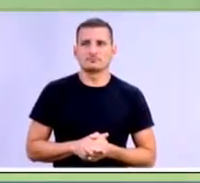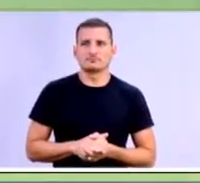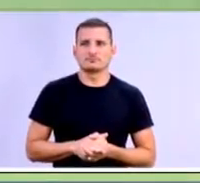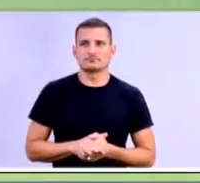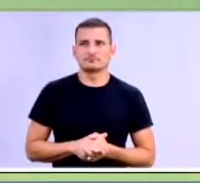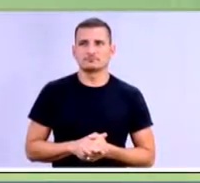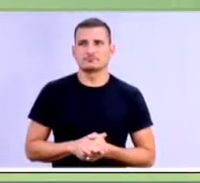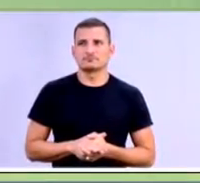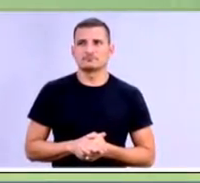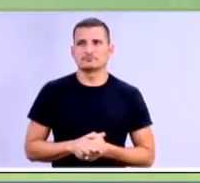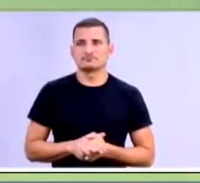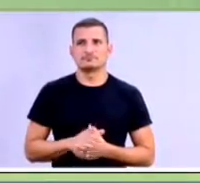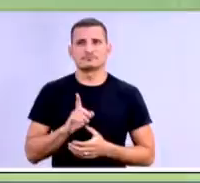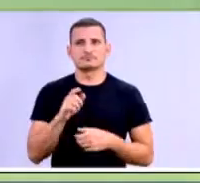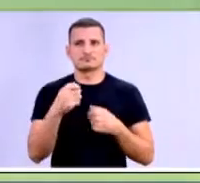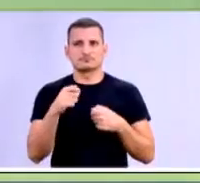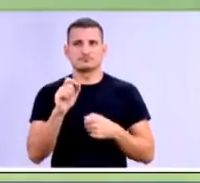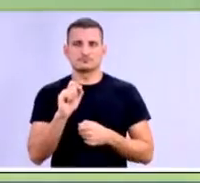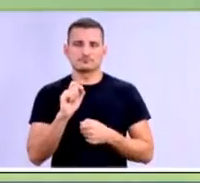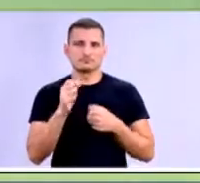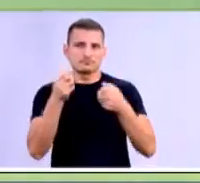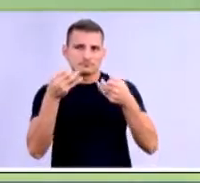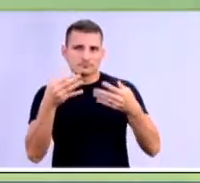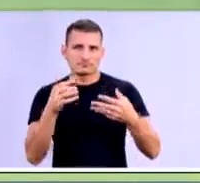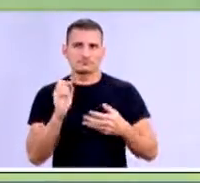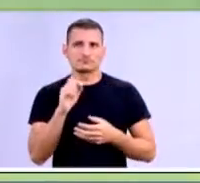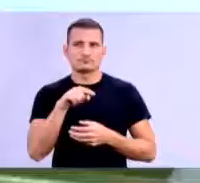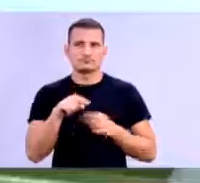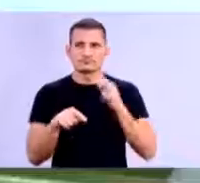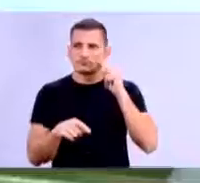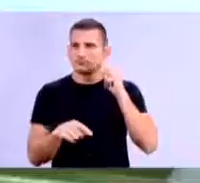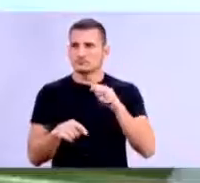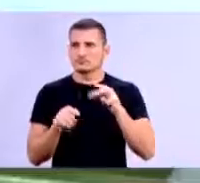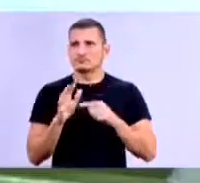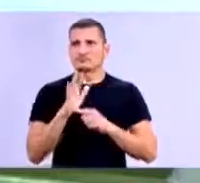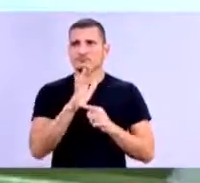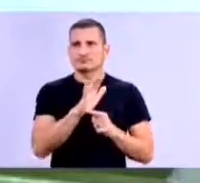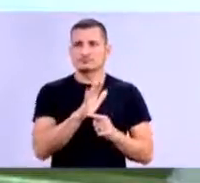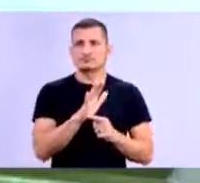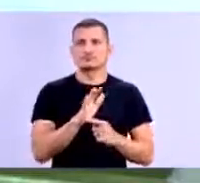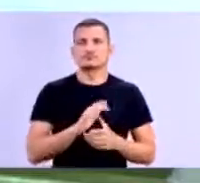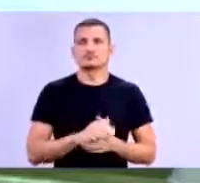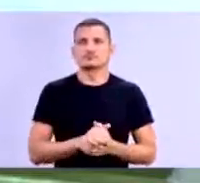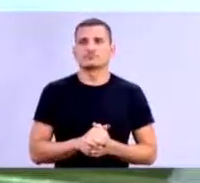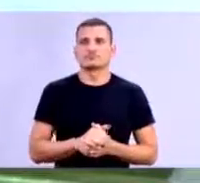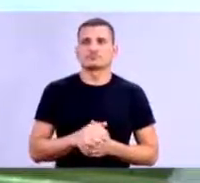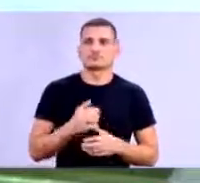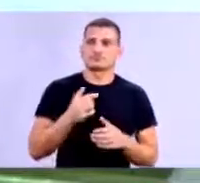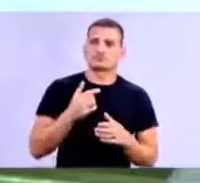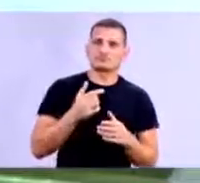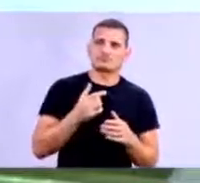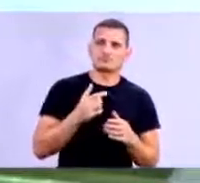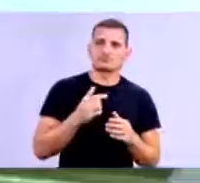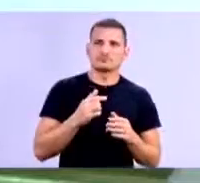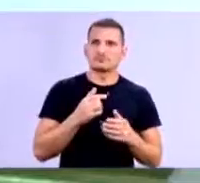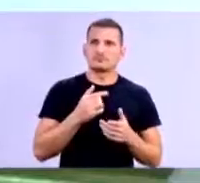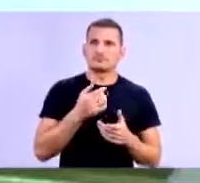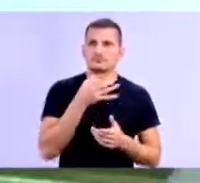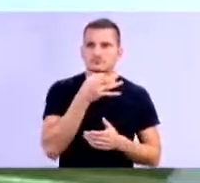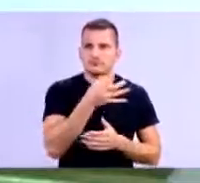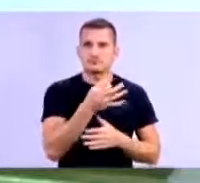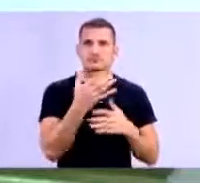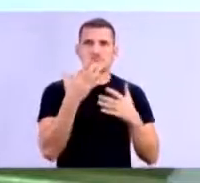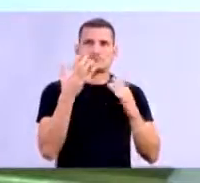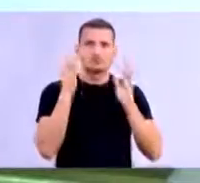ele deve relatar sobre o que ele viu e apresentar possíveis providências,